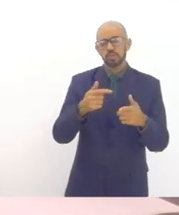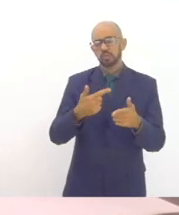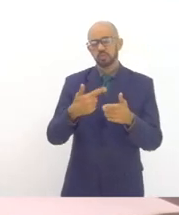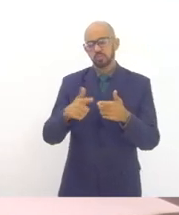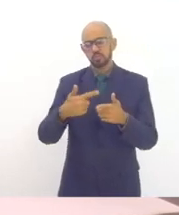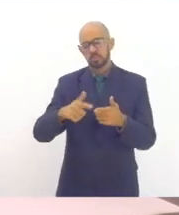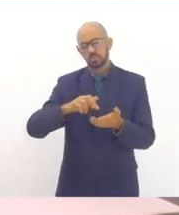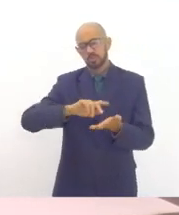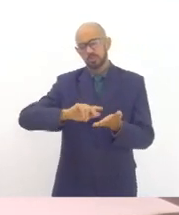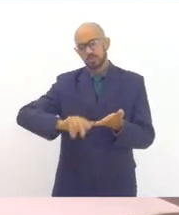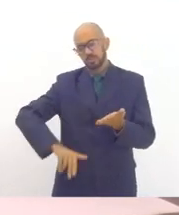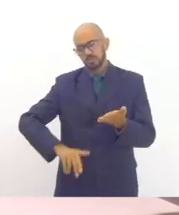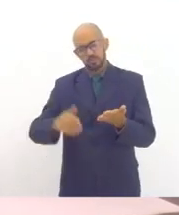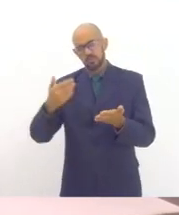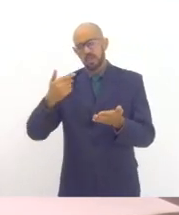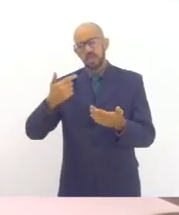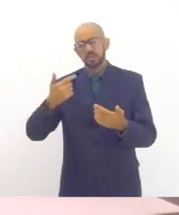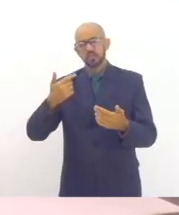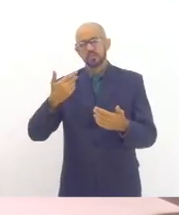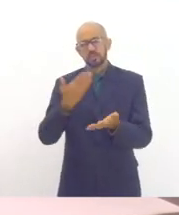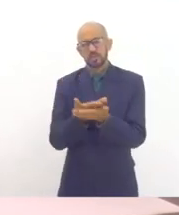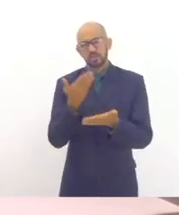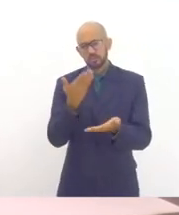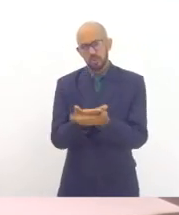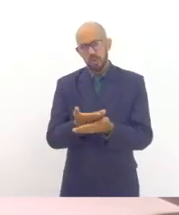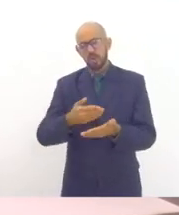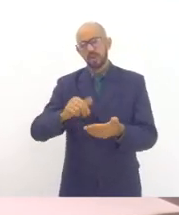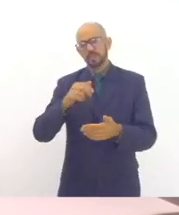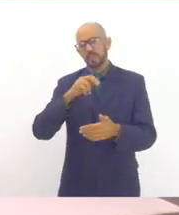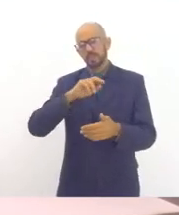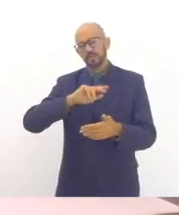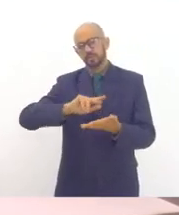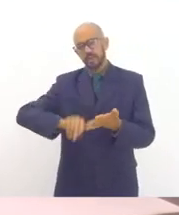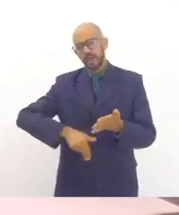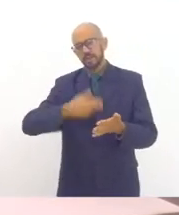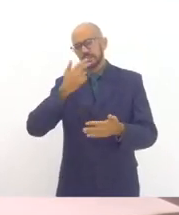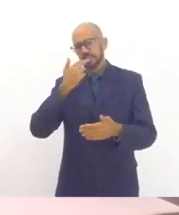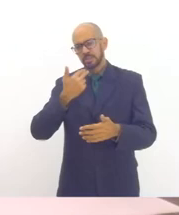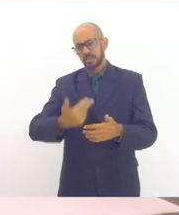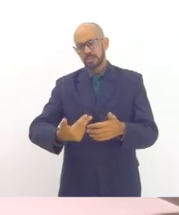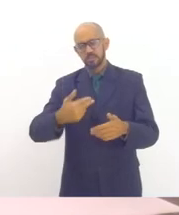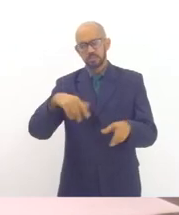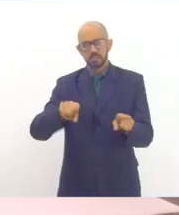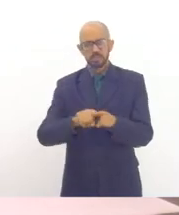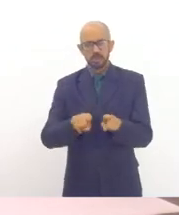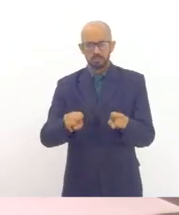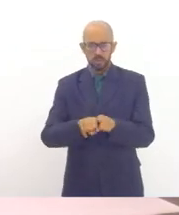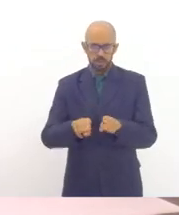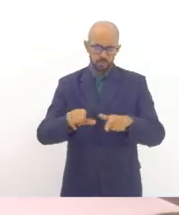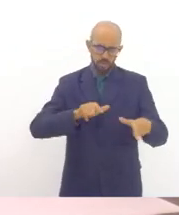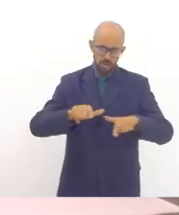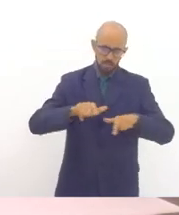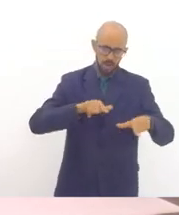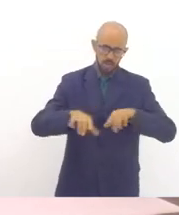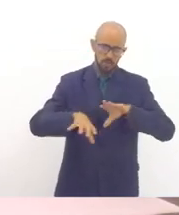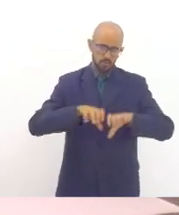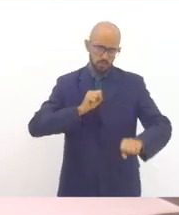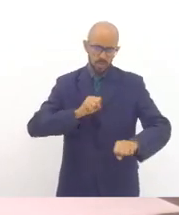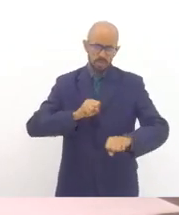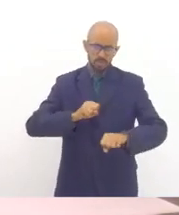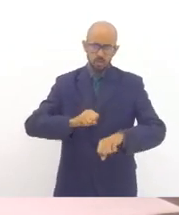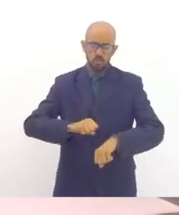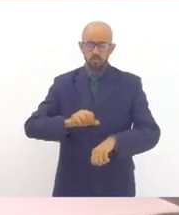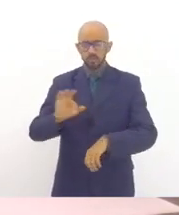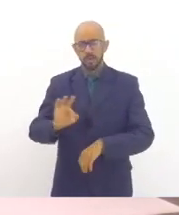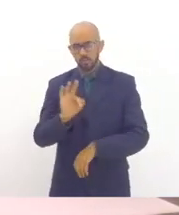as diferentes línguas, as formas de atuação, visões teóricas, o trabalho e a formação docente. Então,